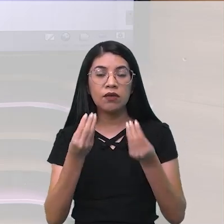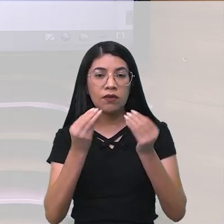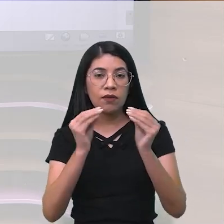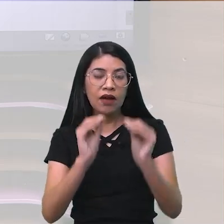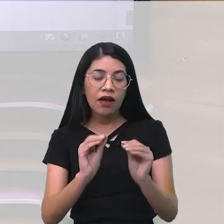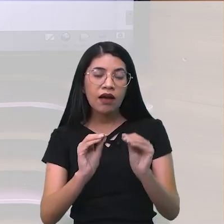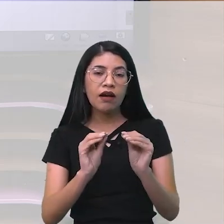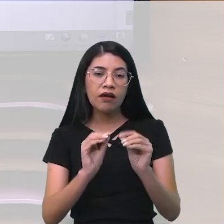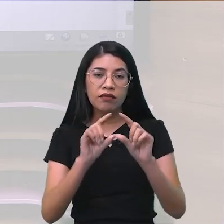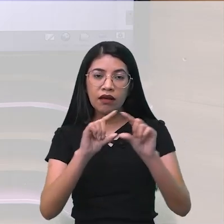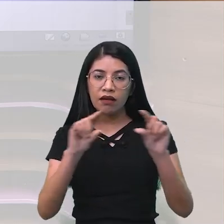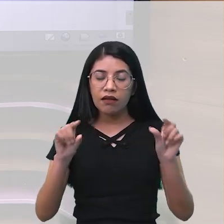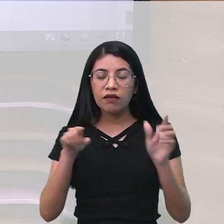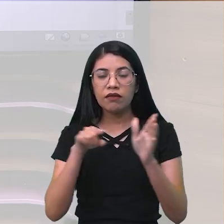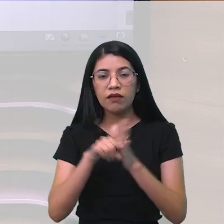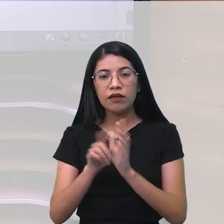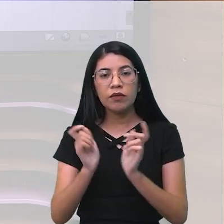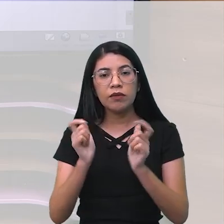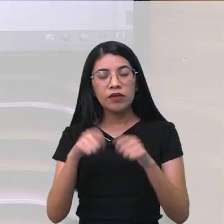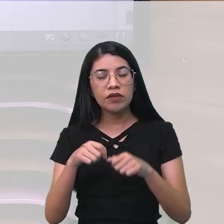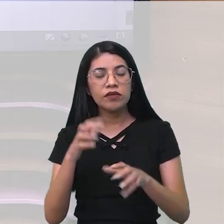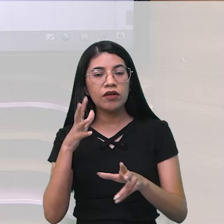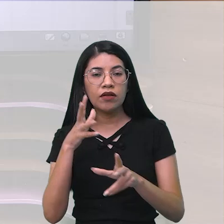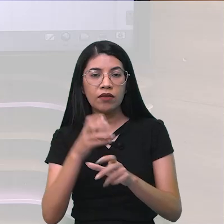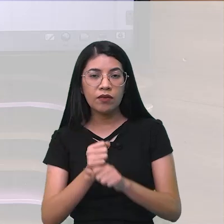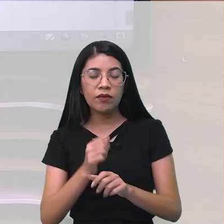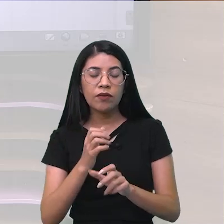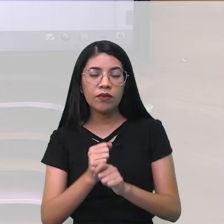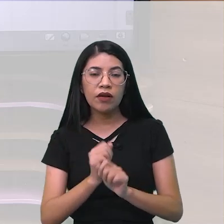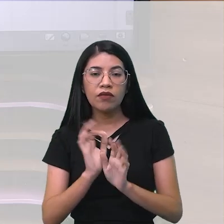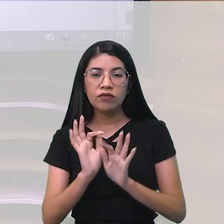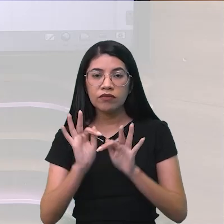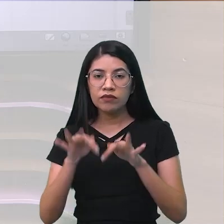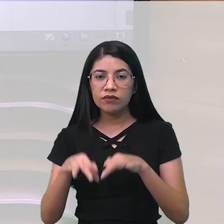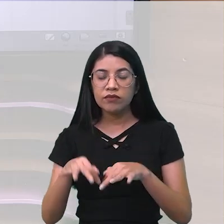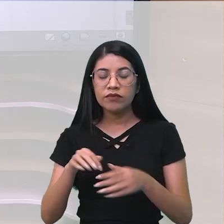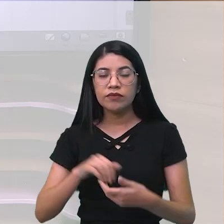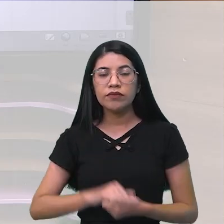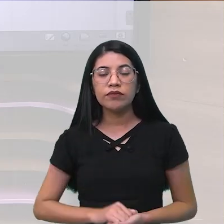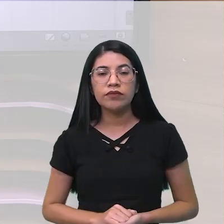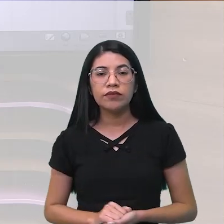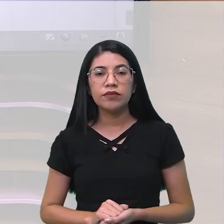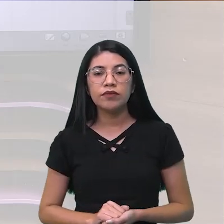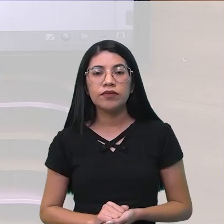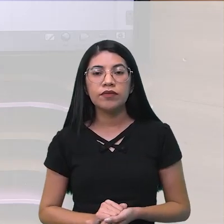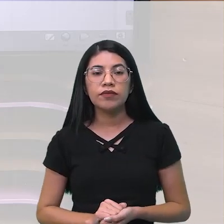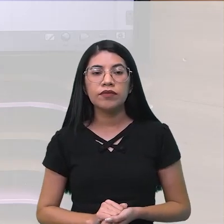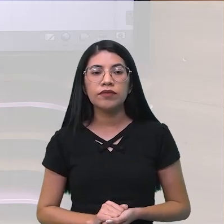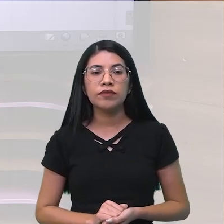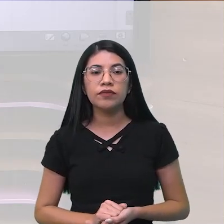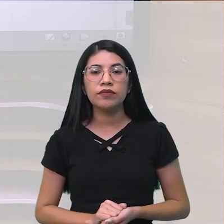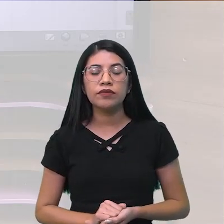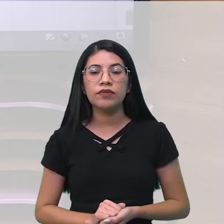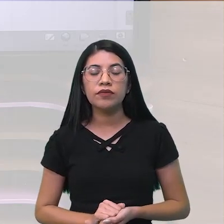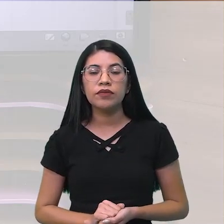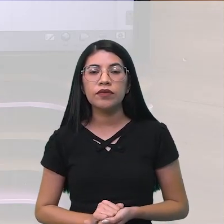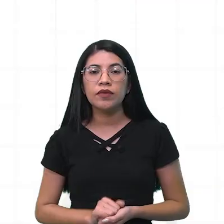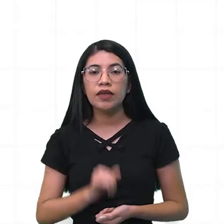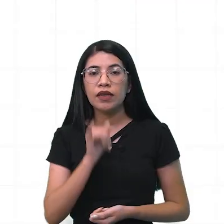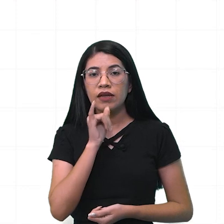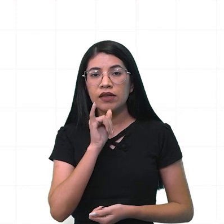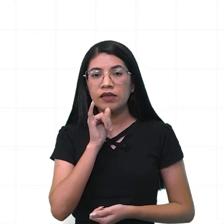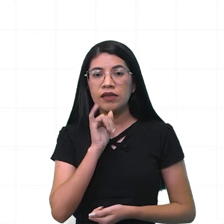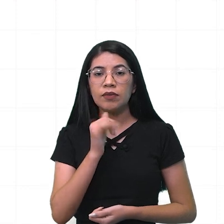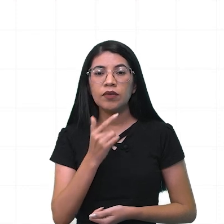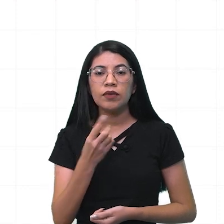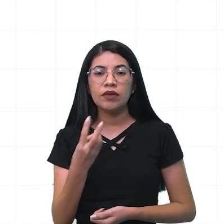no problema para a gente poder encontrar o valor numérico ali final, tá certo? Vamos para o nosso próximo exemplo aí,